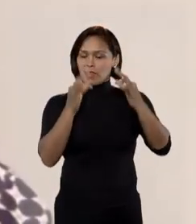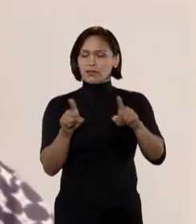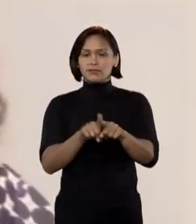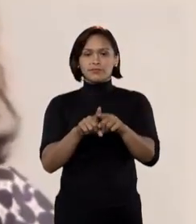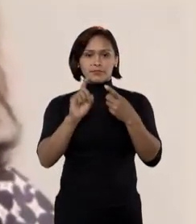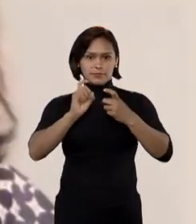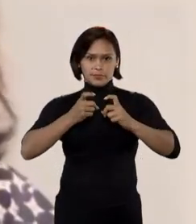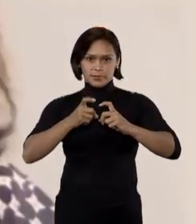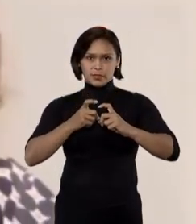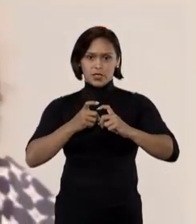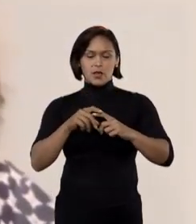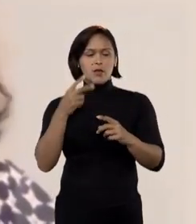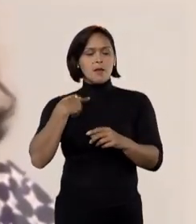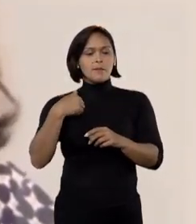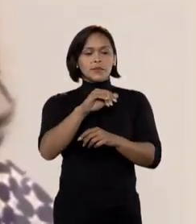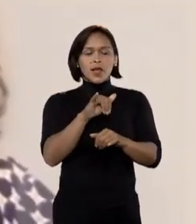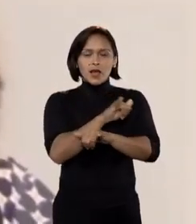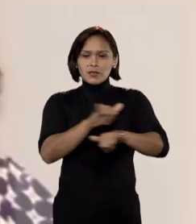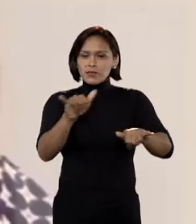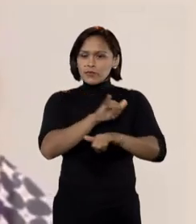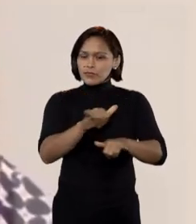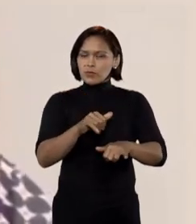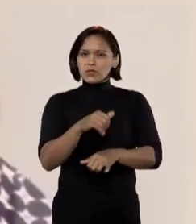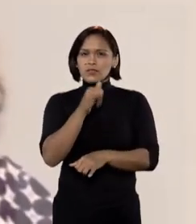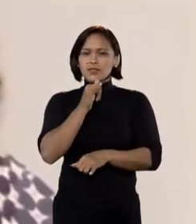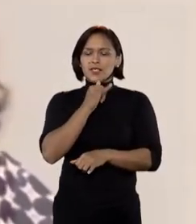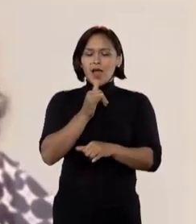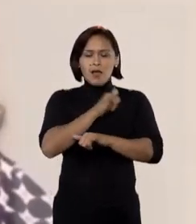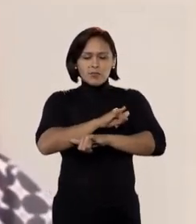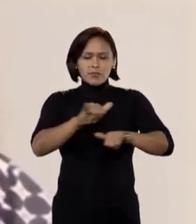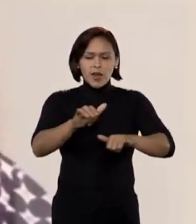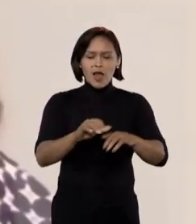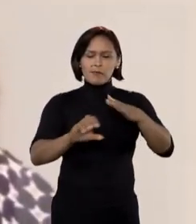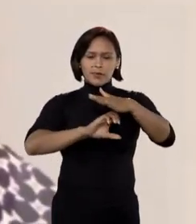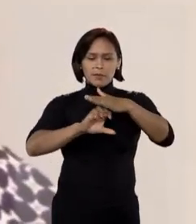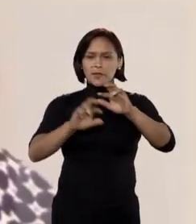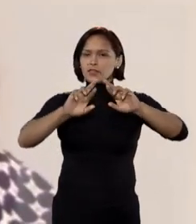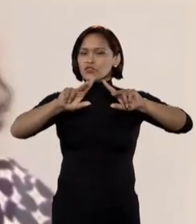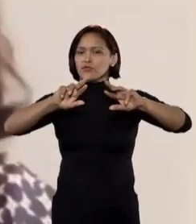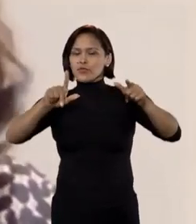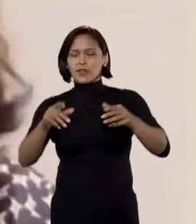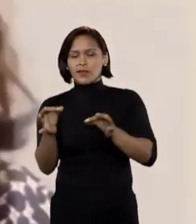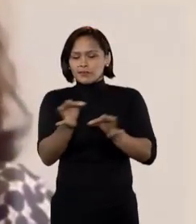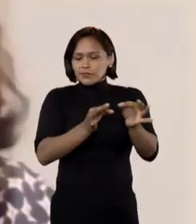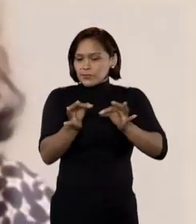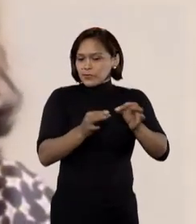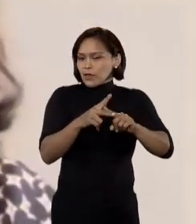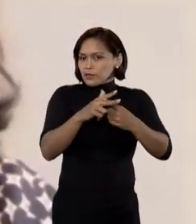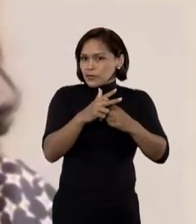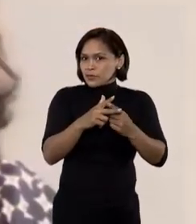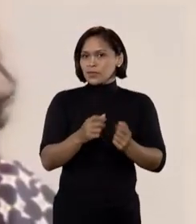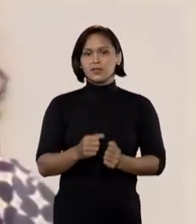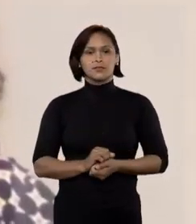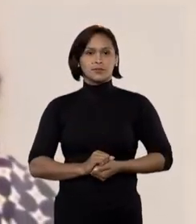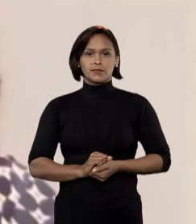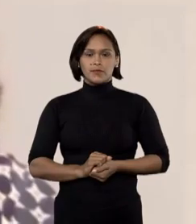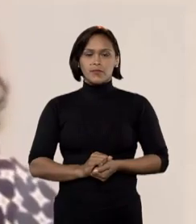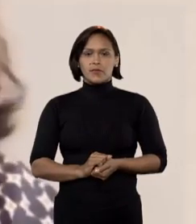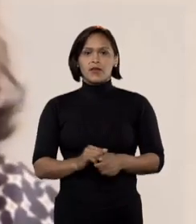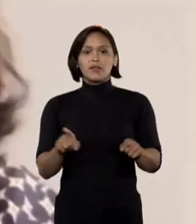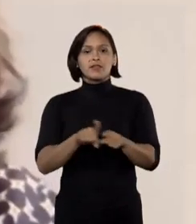e administrativas para que esses dados não sejam, por exemplo, vazados, não sejam, por exemplo, manipulados, certo?